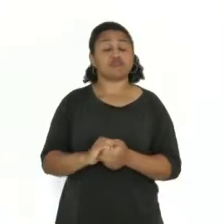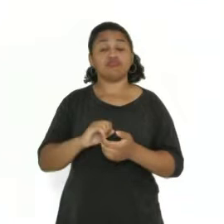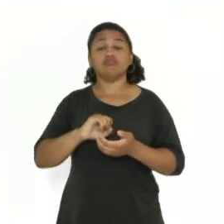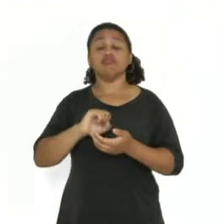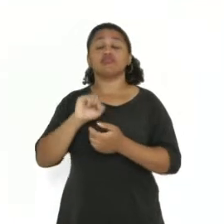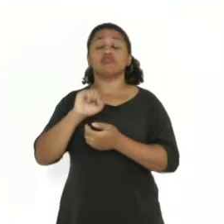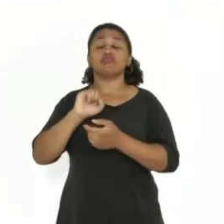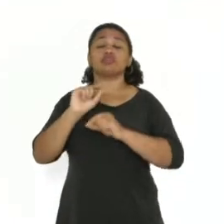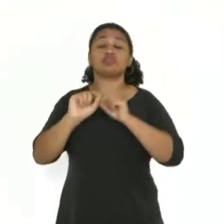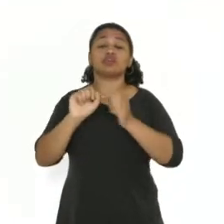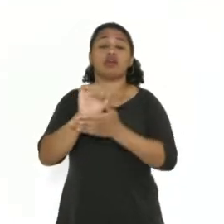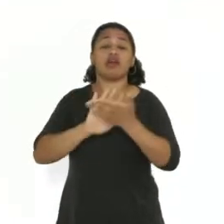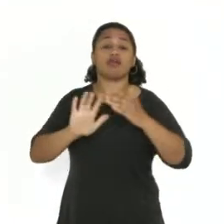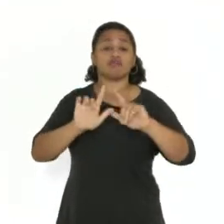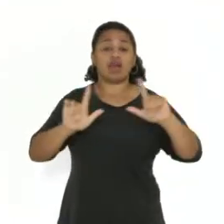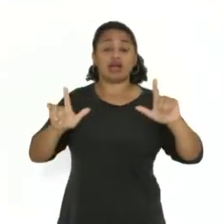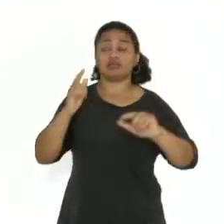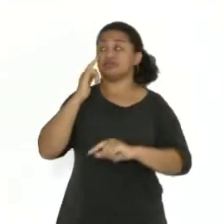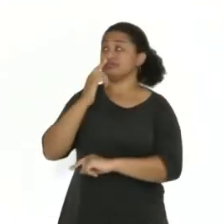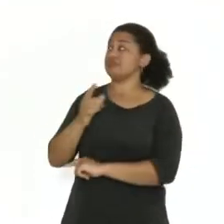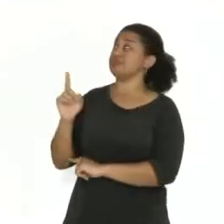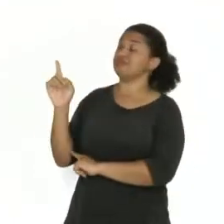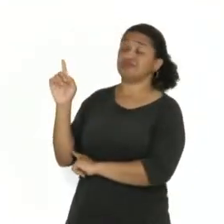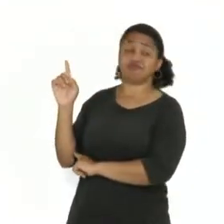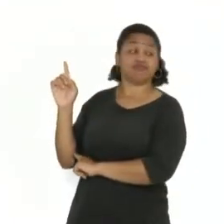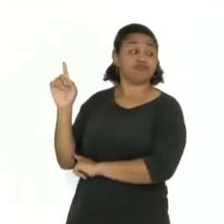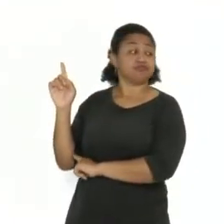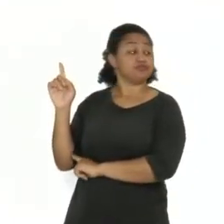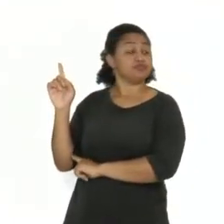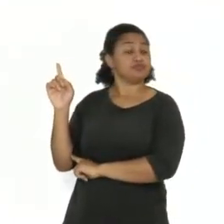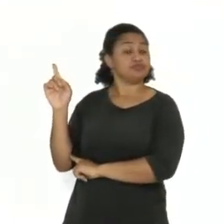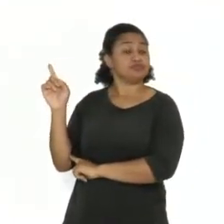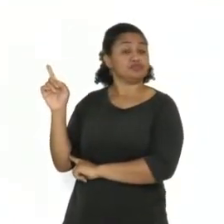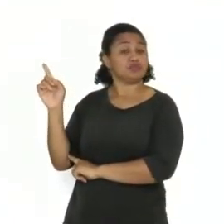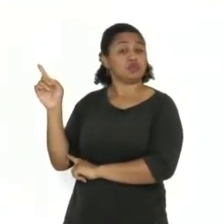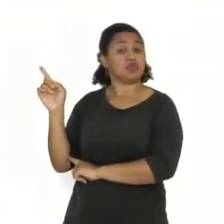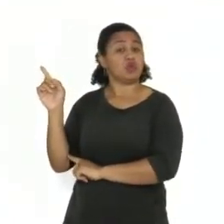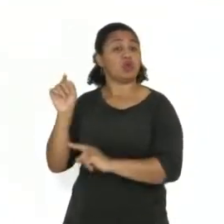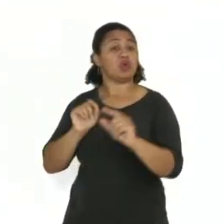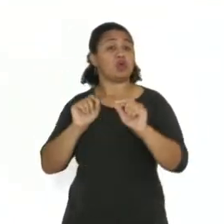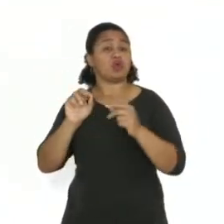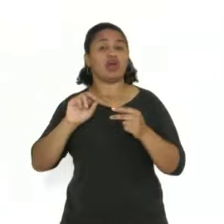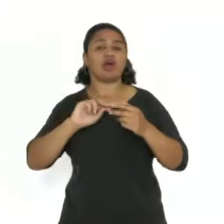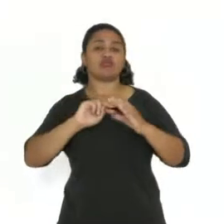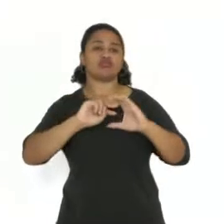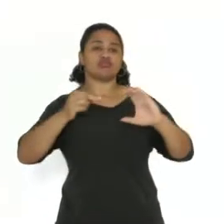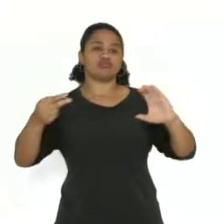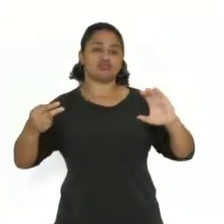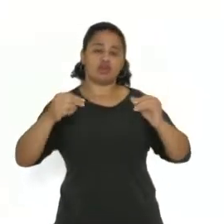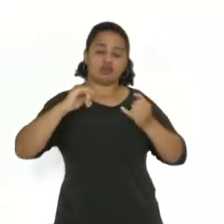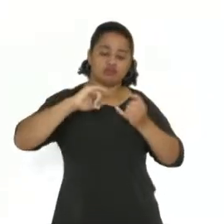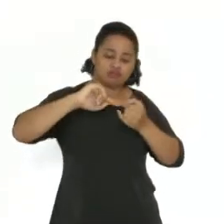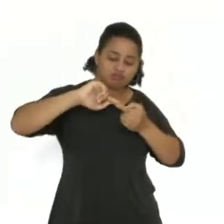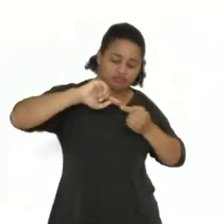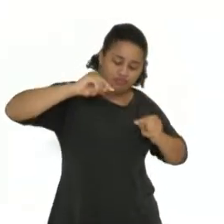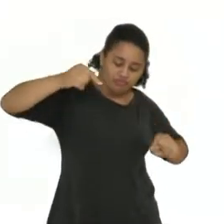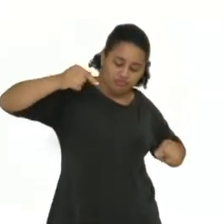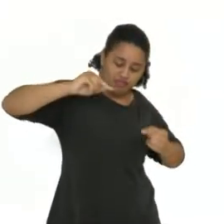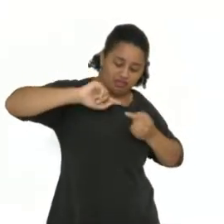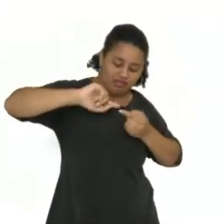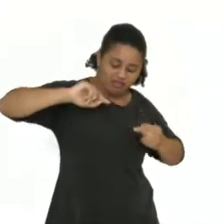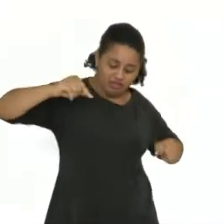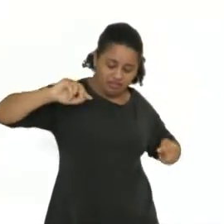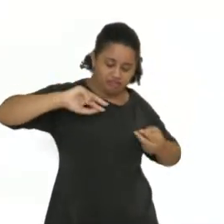quê? Um cromossomo. Os cromossomos, eles são longos fios do quê? De